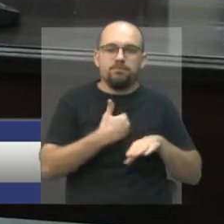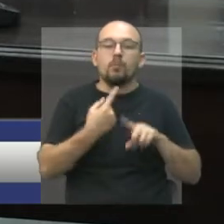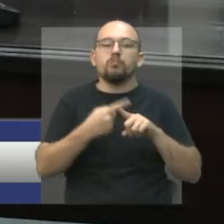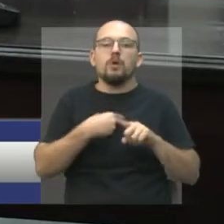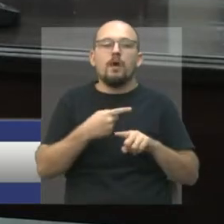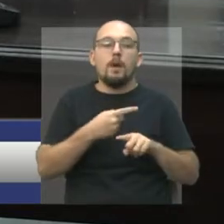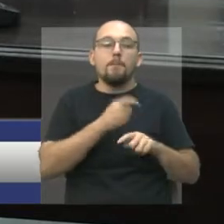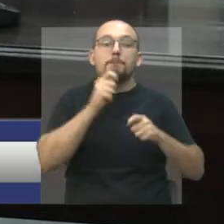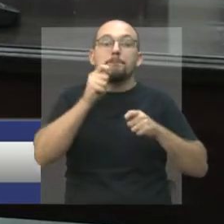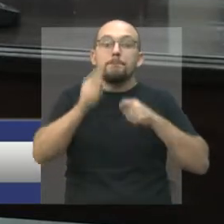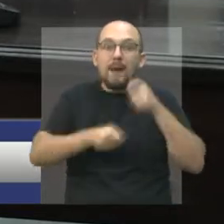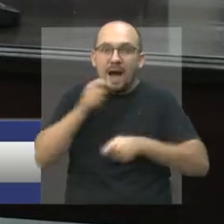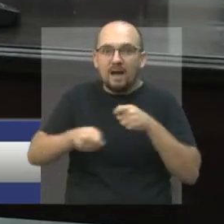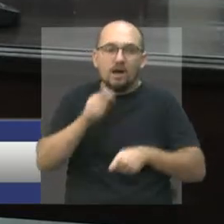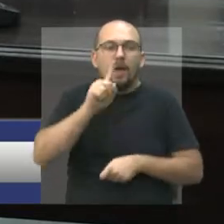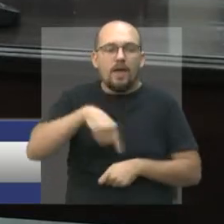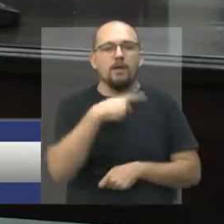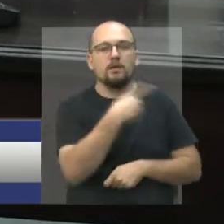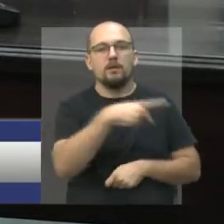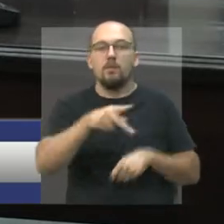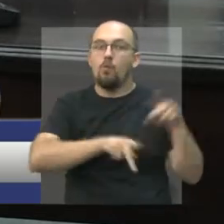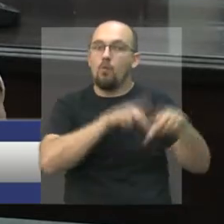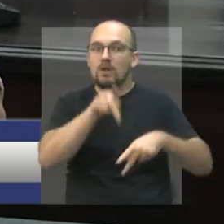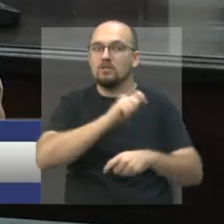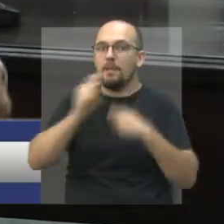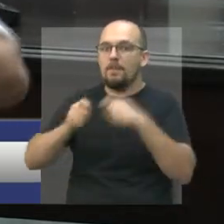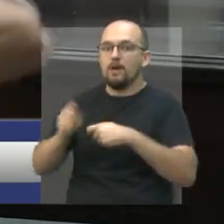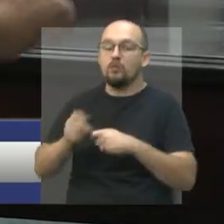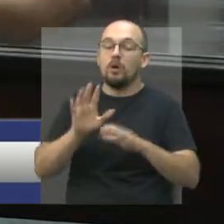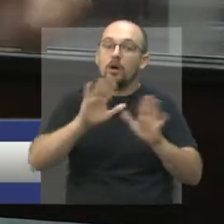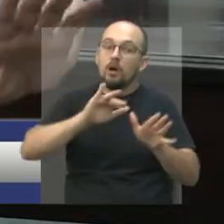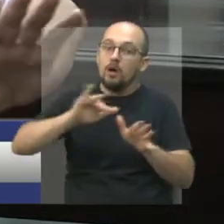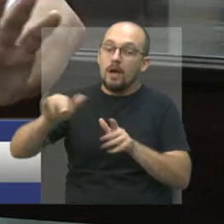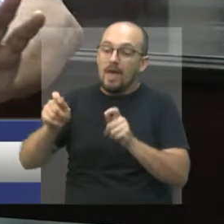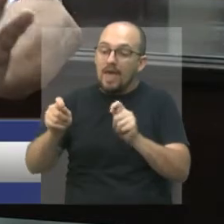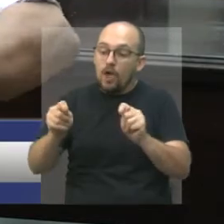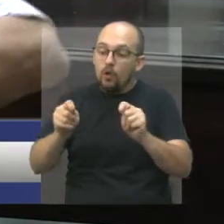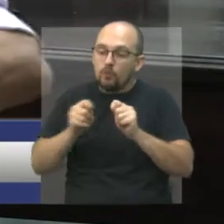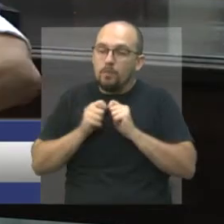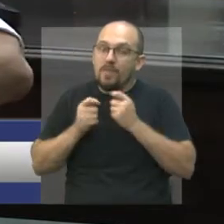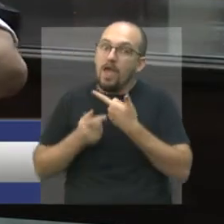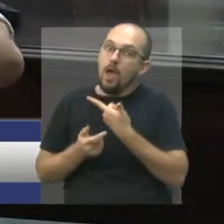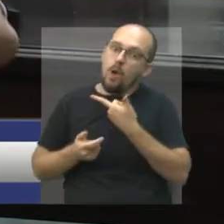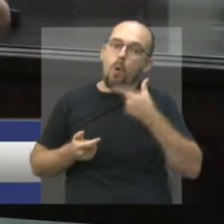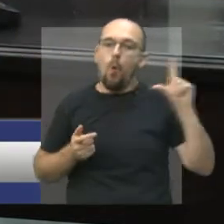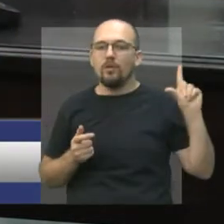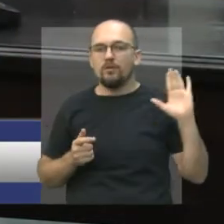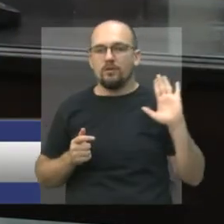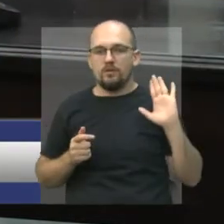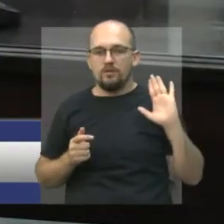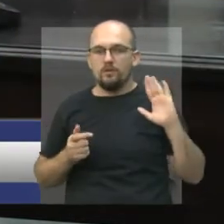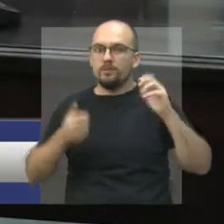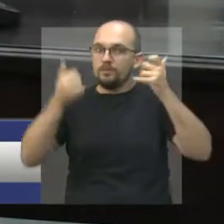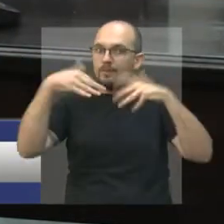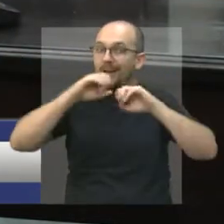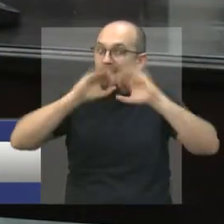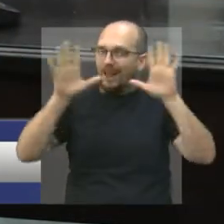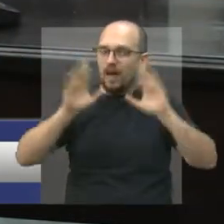é a população. Agora, economia é outra coisa, deixar claro que não